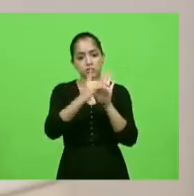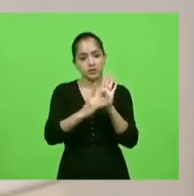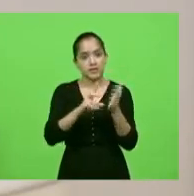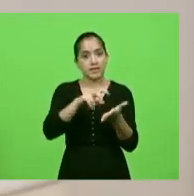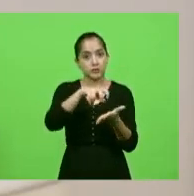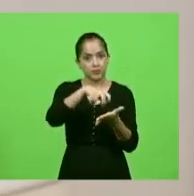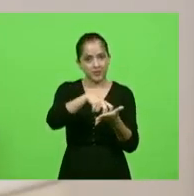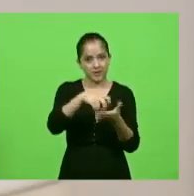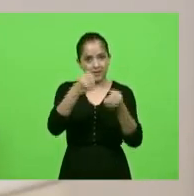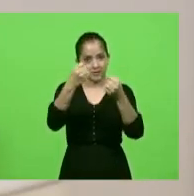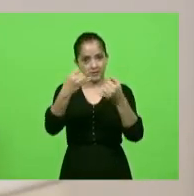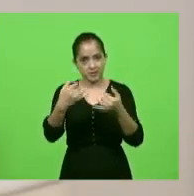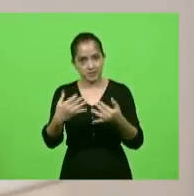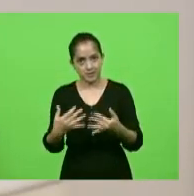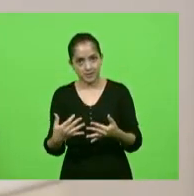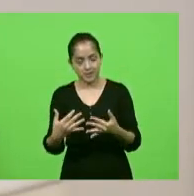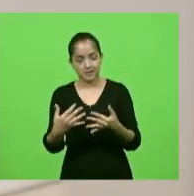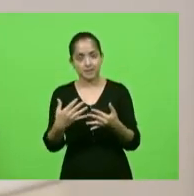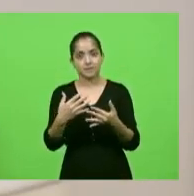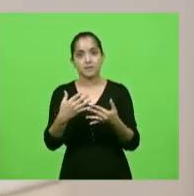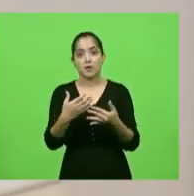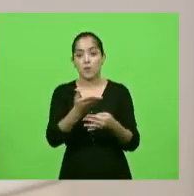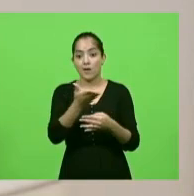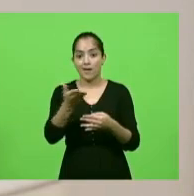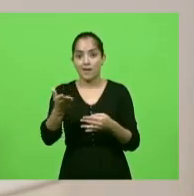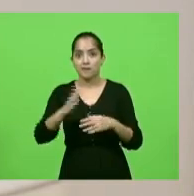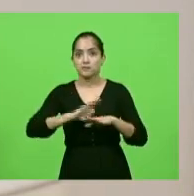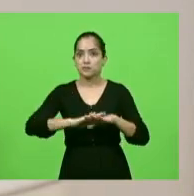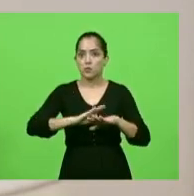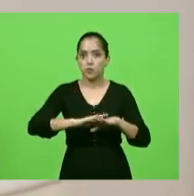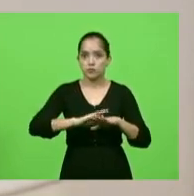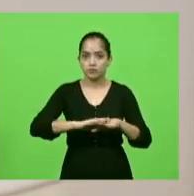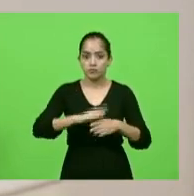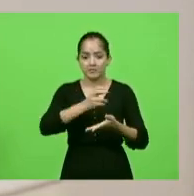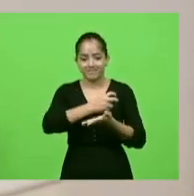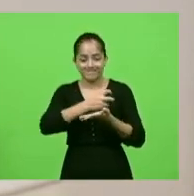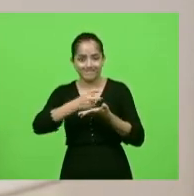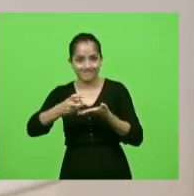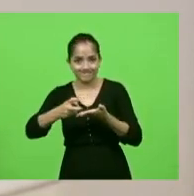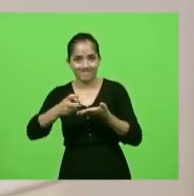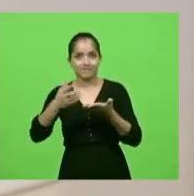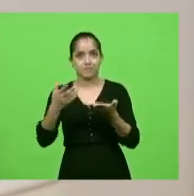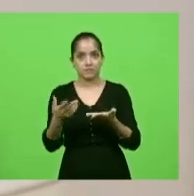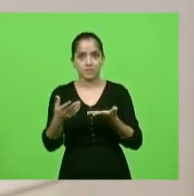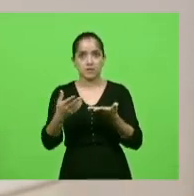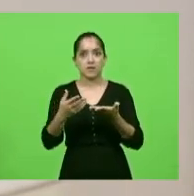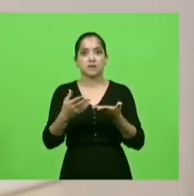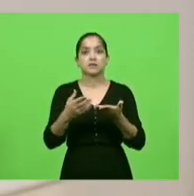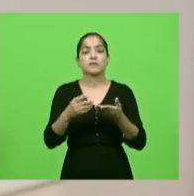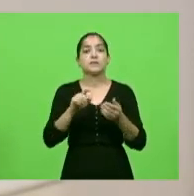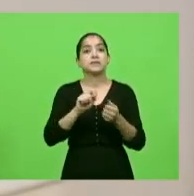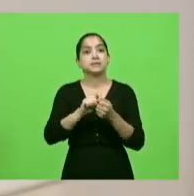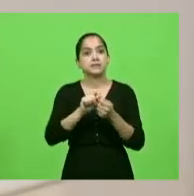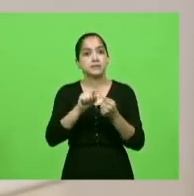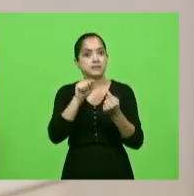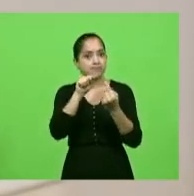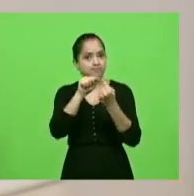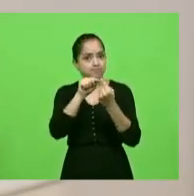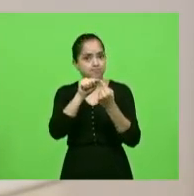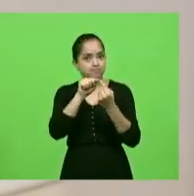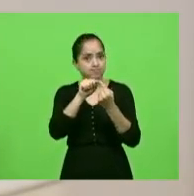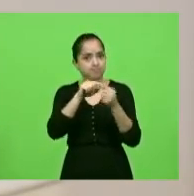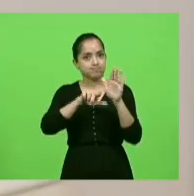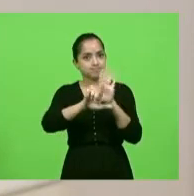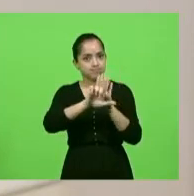descreve. Todavia, essas condutas passíveis de impeachment devem ajustar-se à moldura legal, fecha aspas. Como se